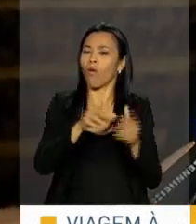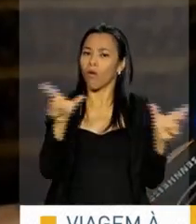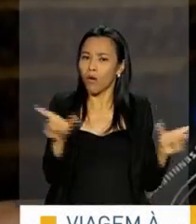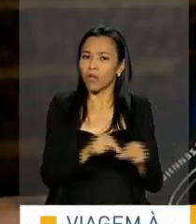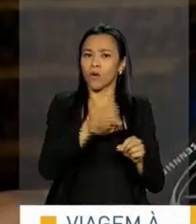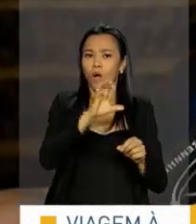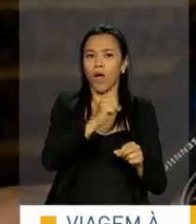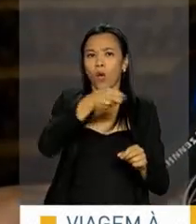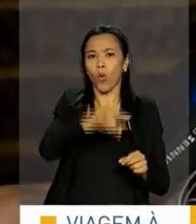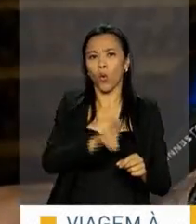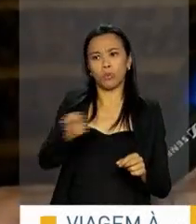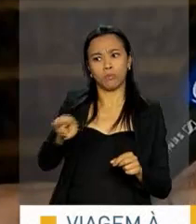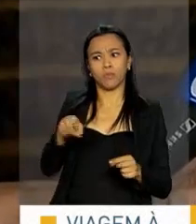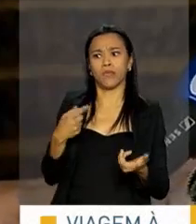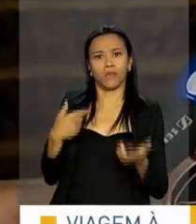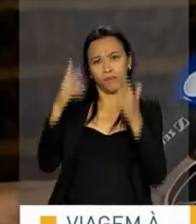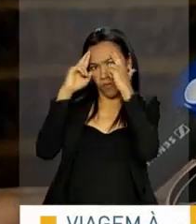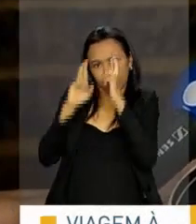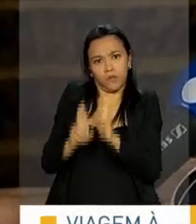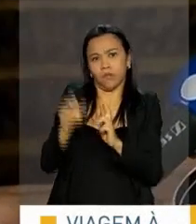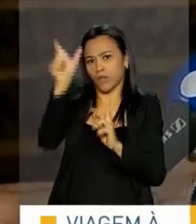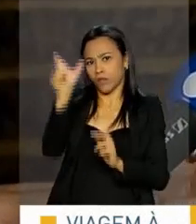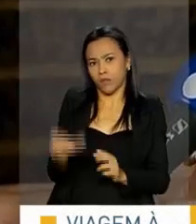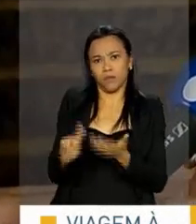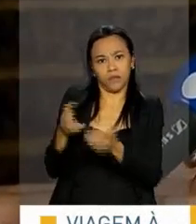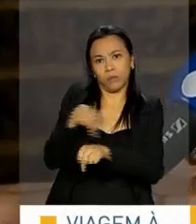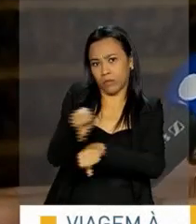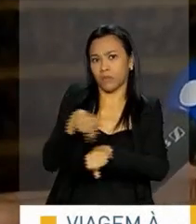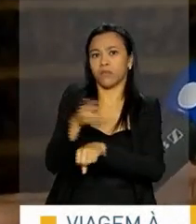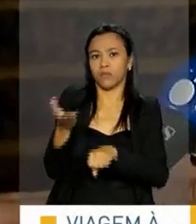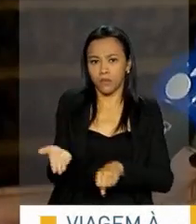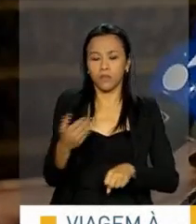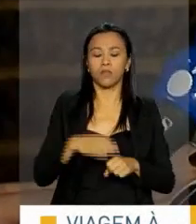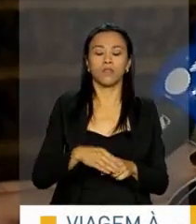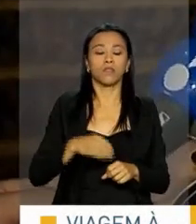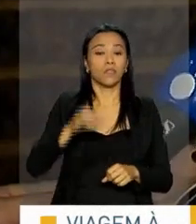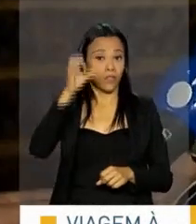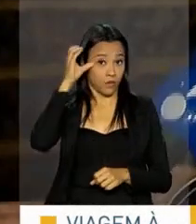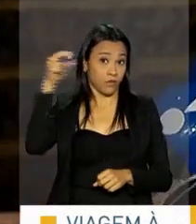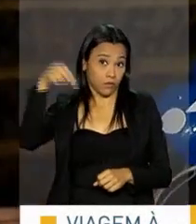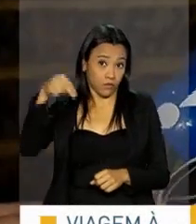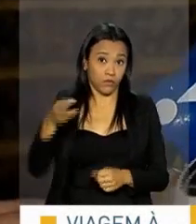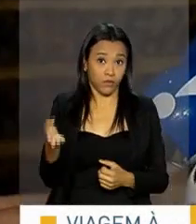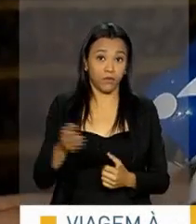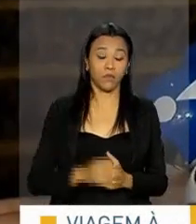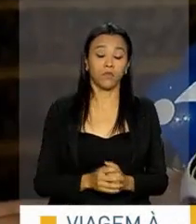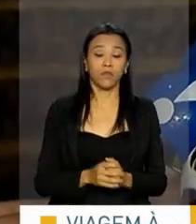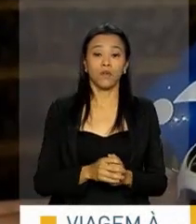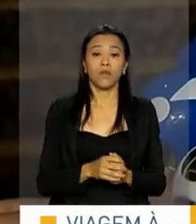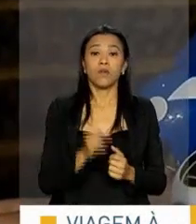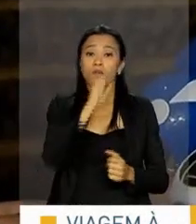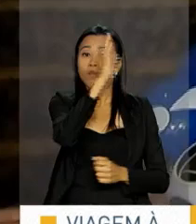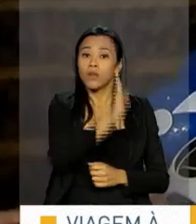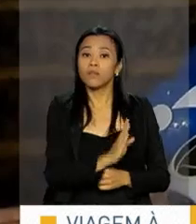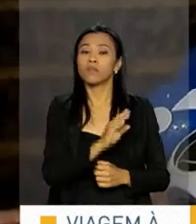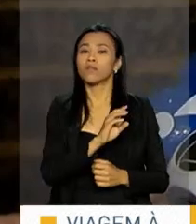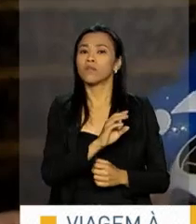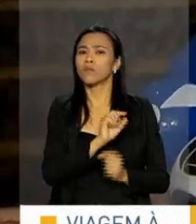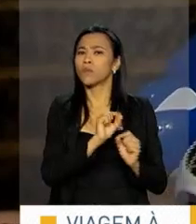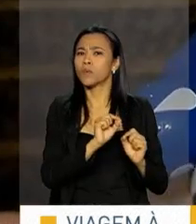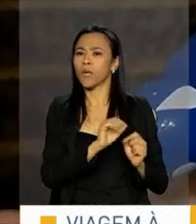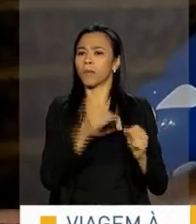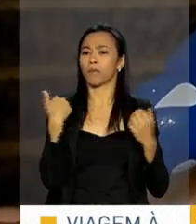razão dos seus testes nucleares. O Brasil liderou agora um amplo movimento